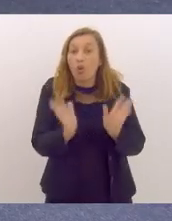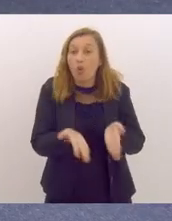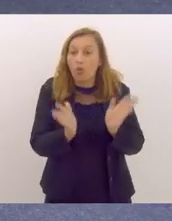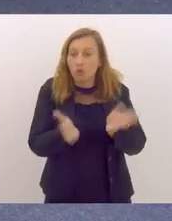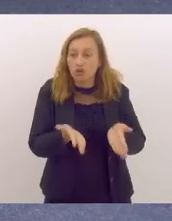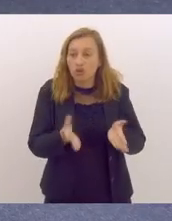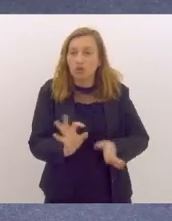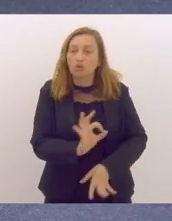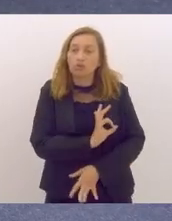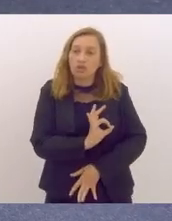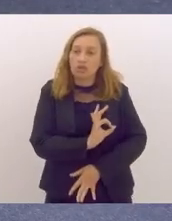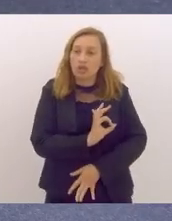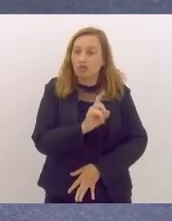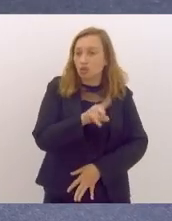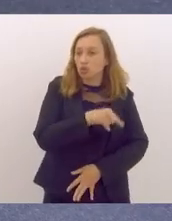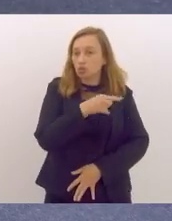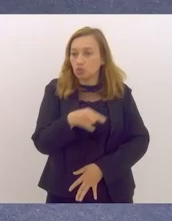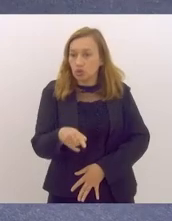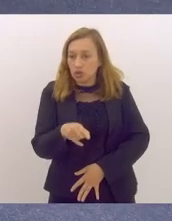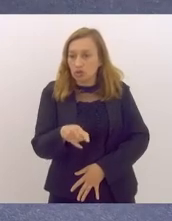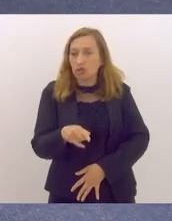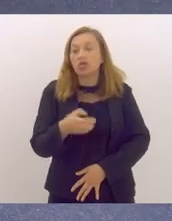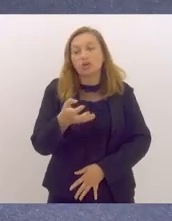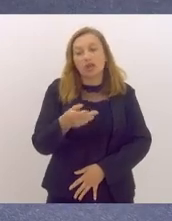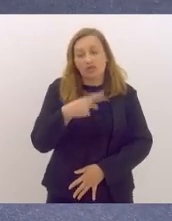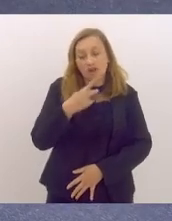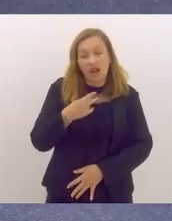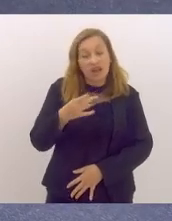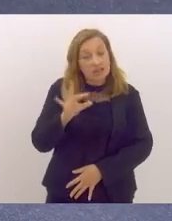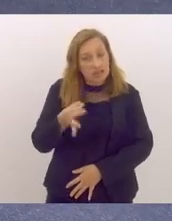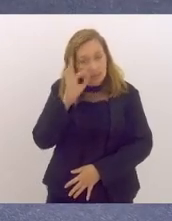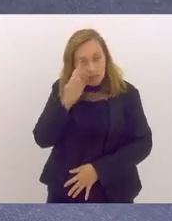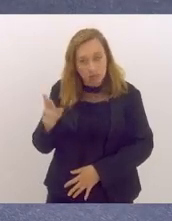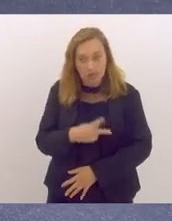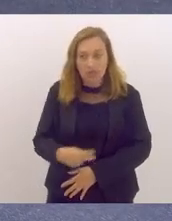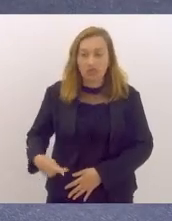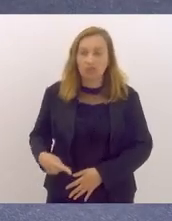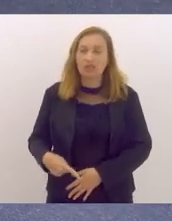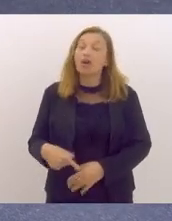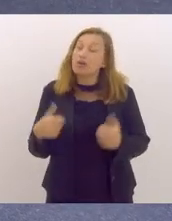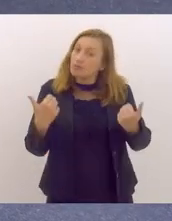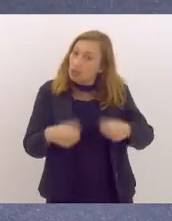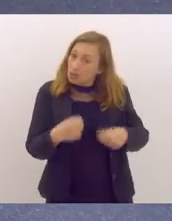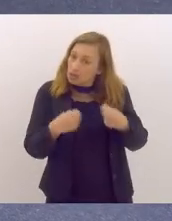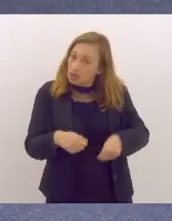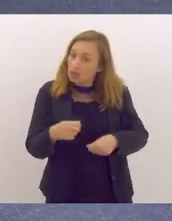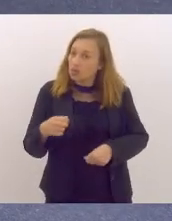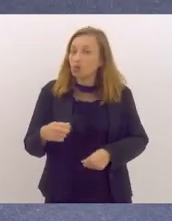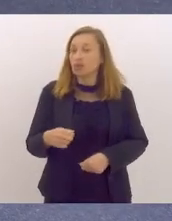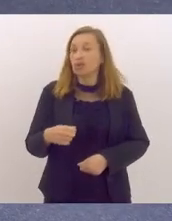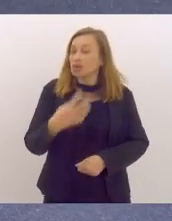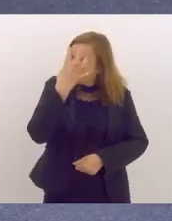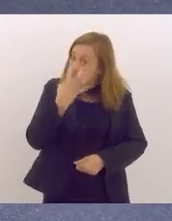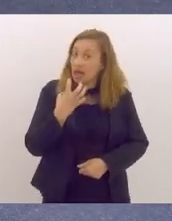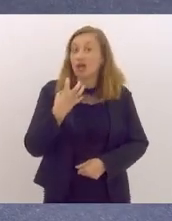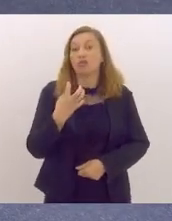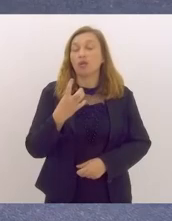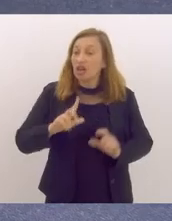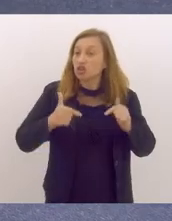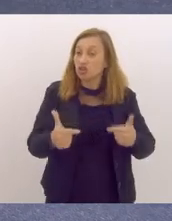de policiais que foram excluídos, onde eu quero deixar bem claro aqui, senhor presidente, que precisamos da celeridade.